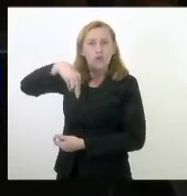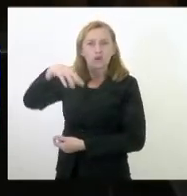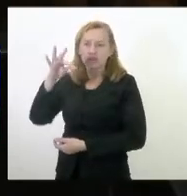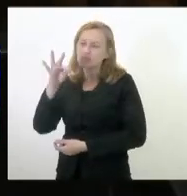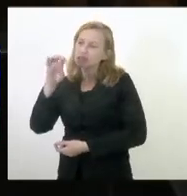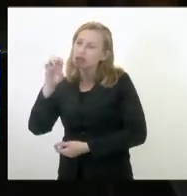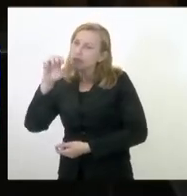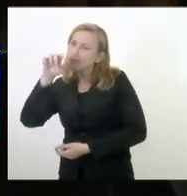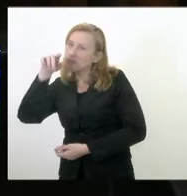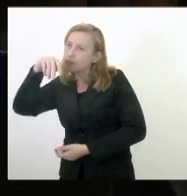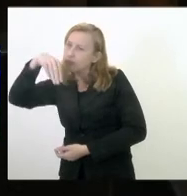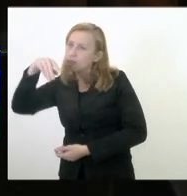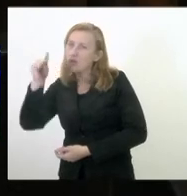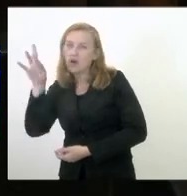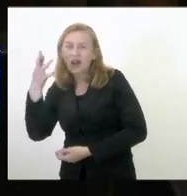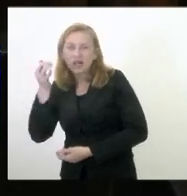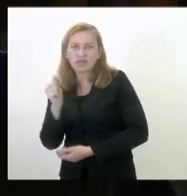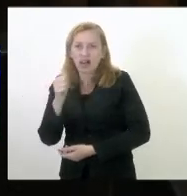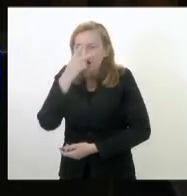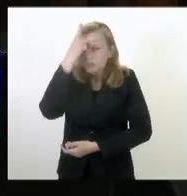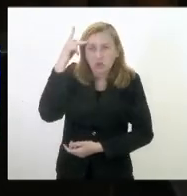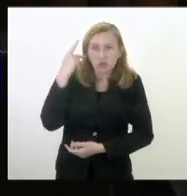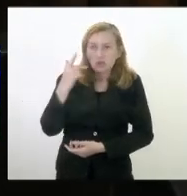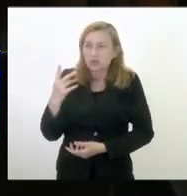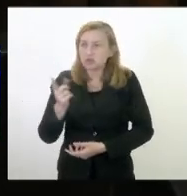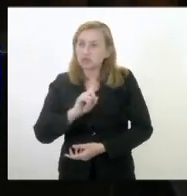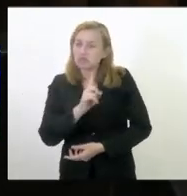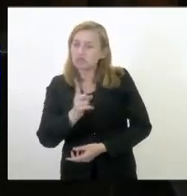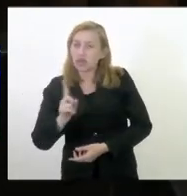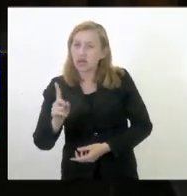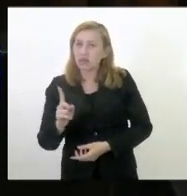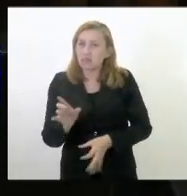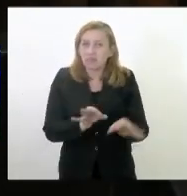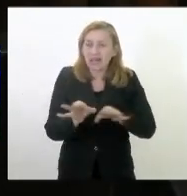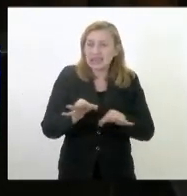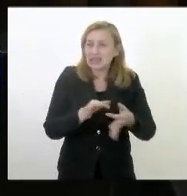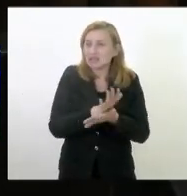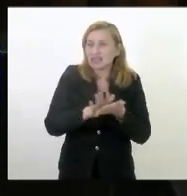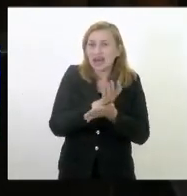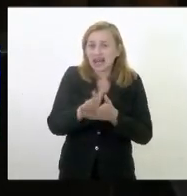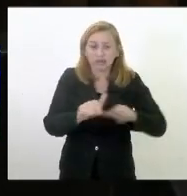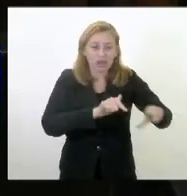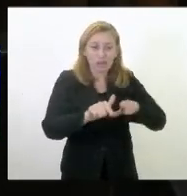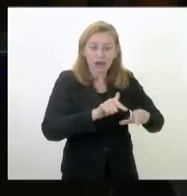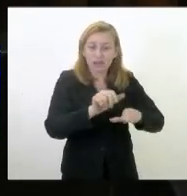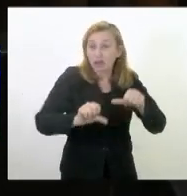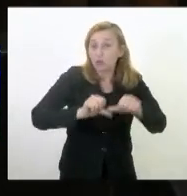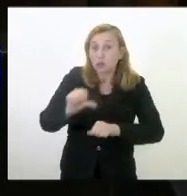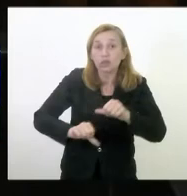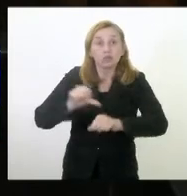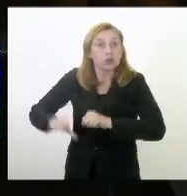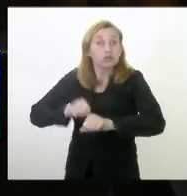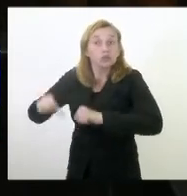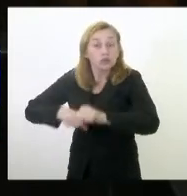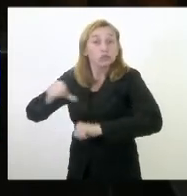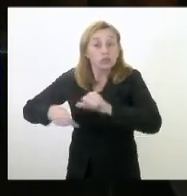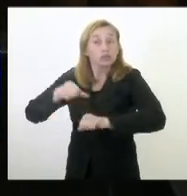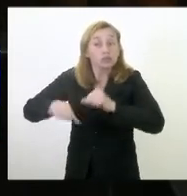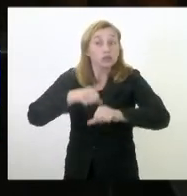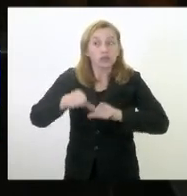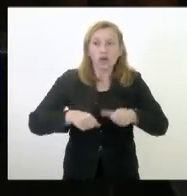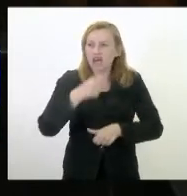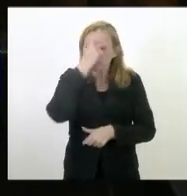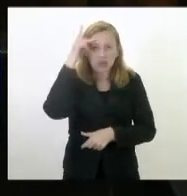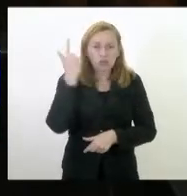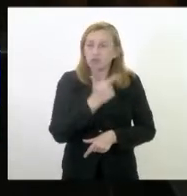estão totalmente desqualificadas, despreparadas. O trabalho está mudando com um dinamismo muito grande, e isso passa a ser um